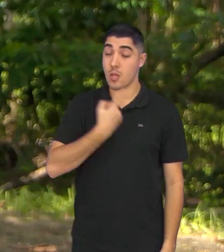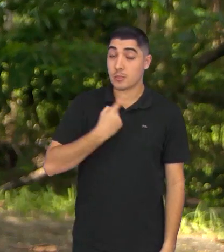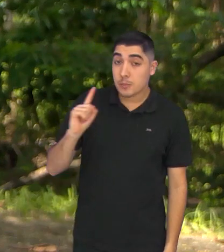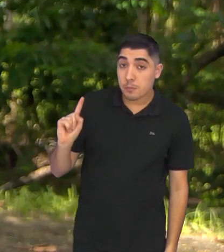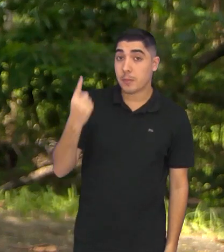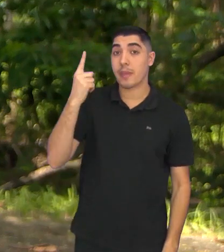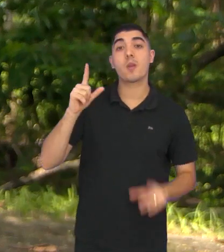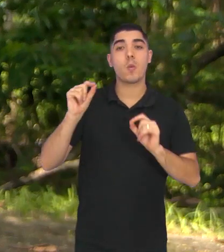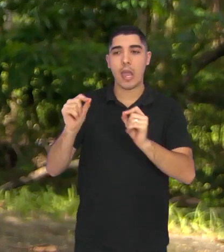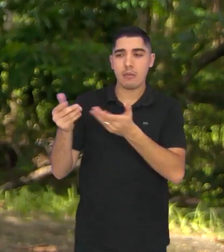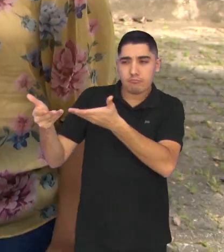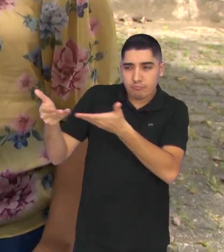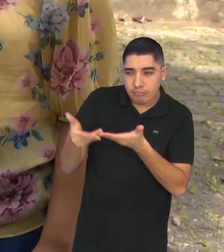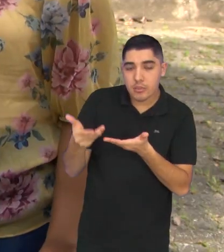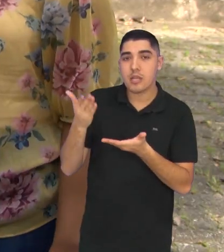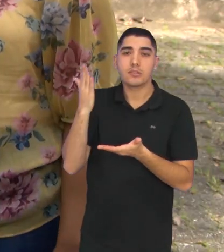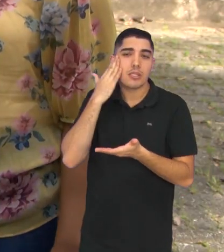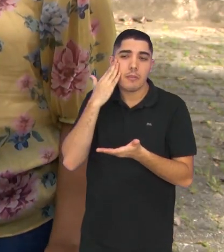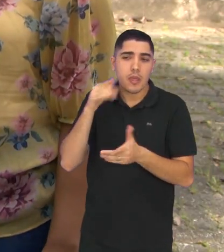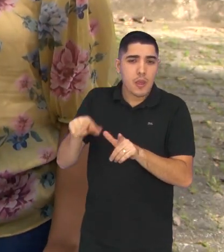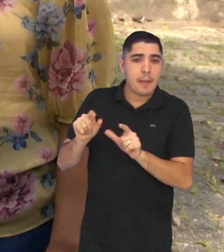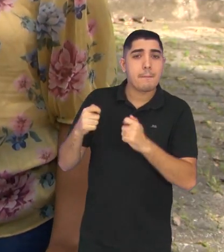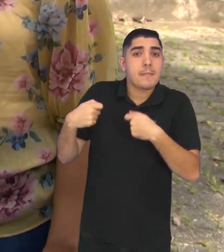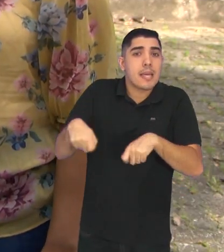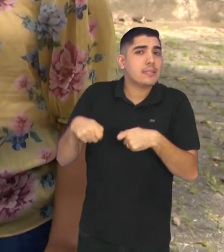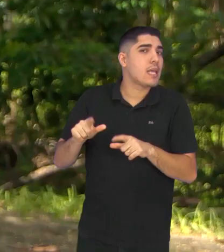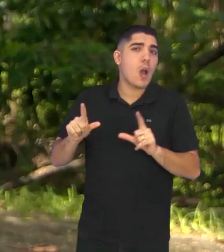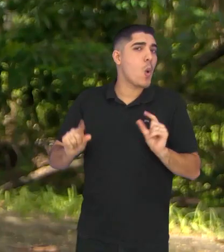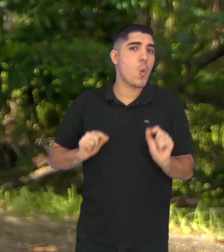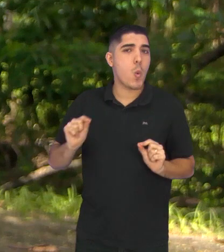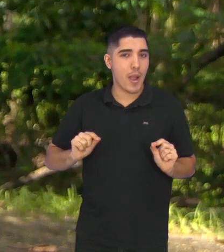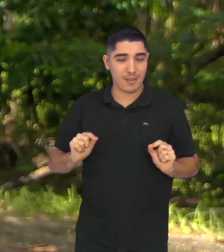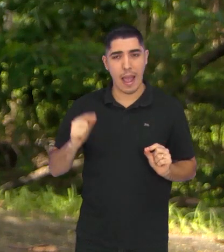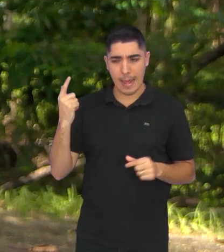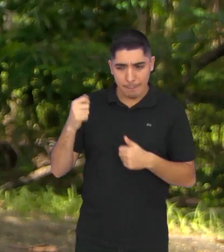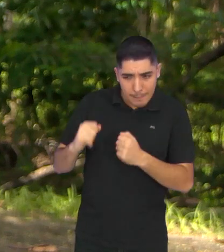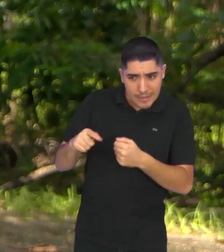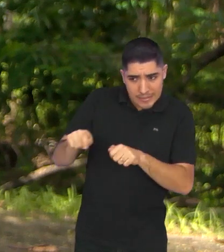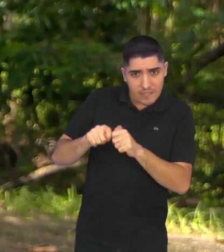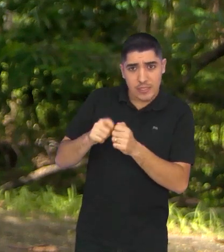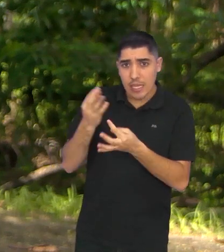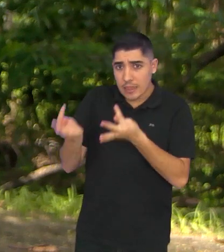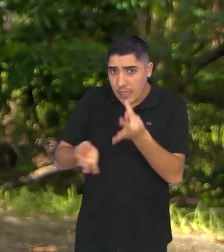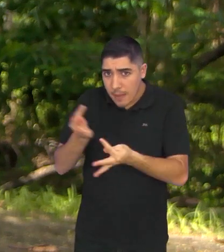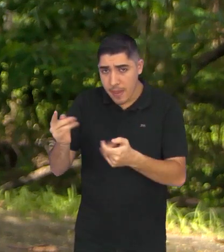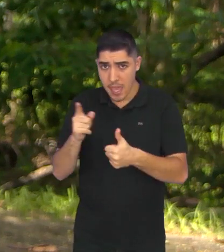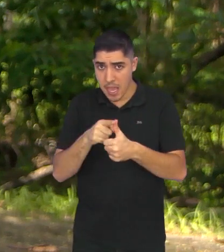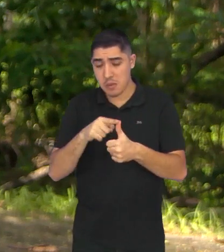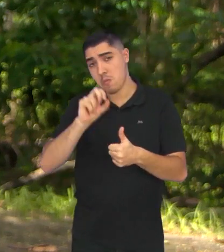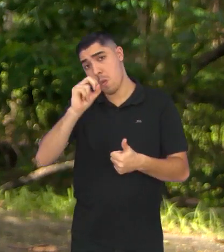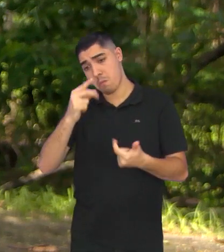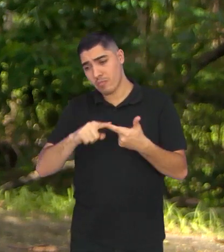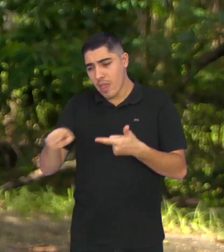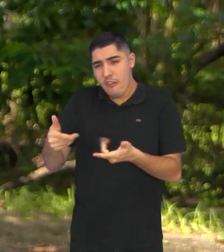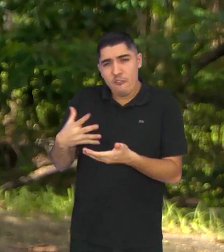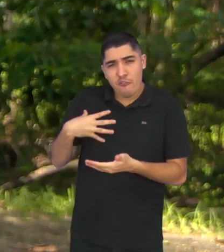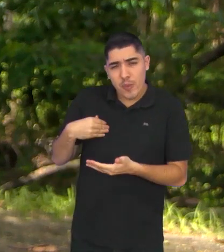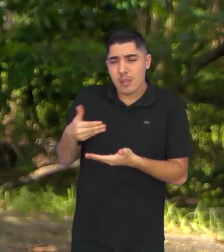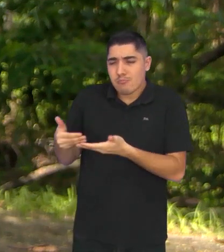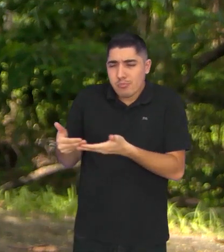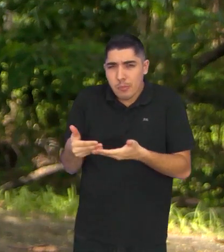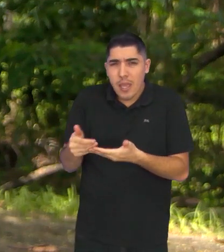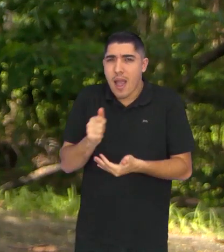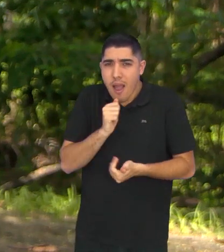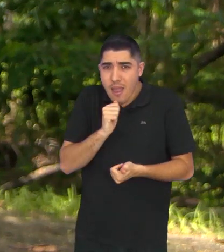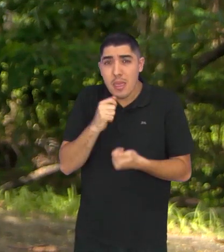primeiro vai recepcionar e vai ver qual a necessidade. Se vai precisar de um tratamento, se é um animal que é filhote, só